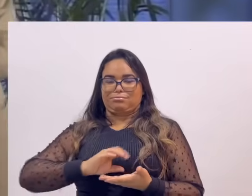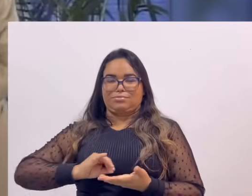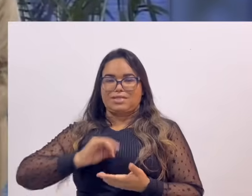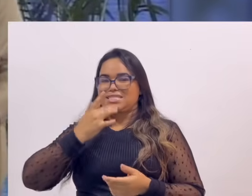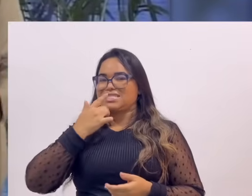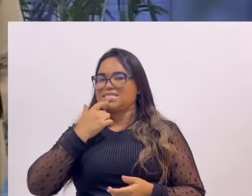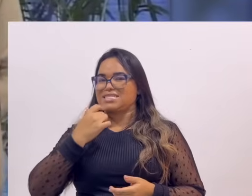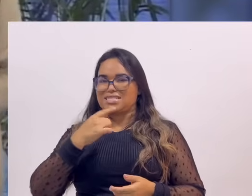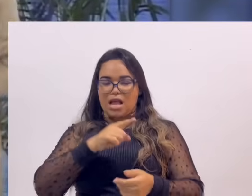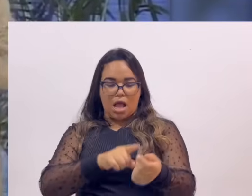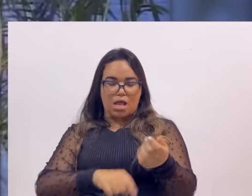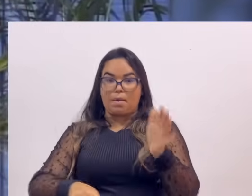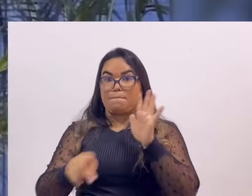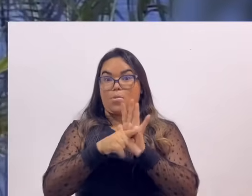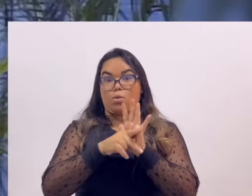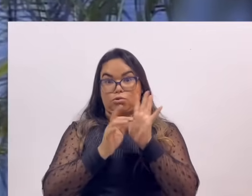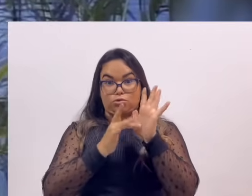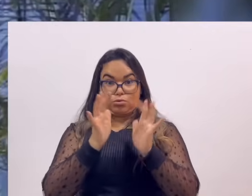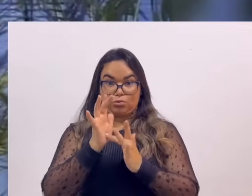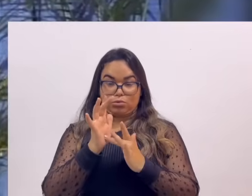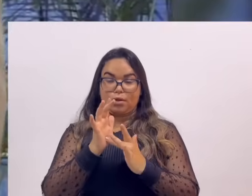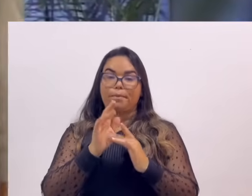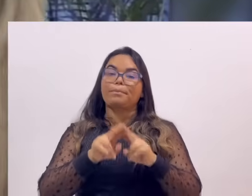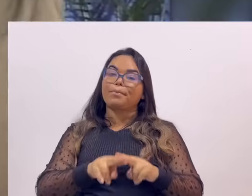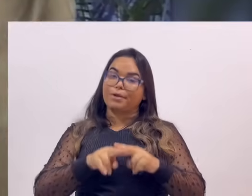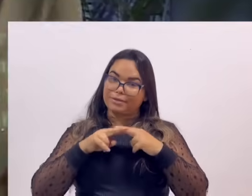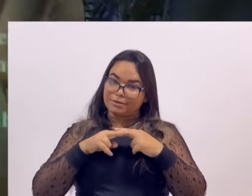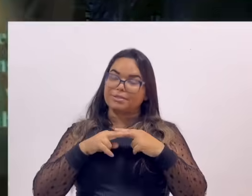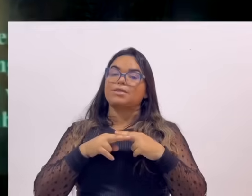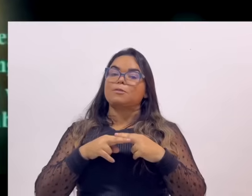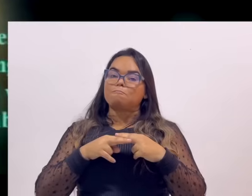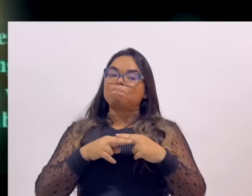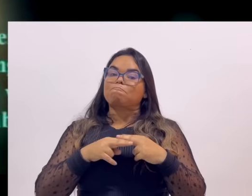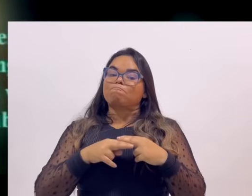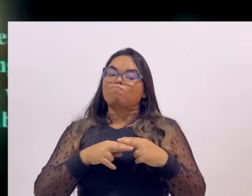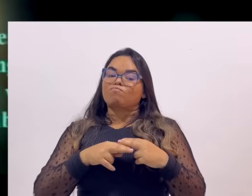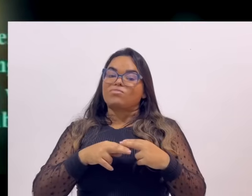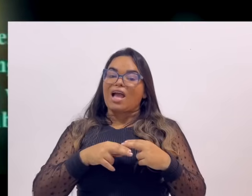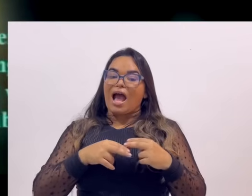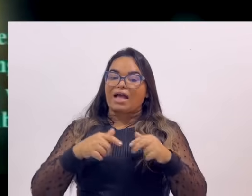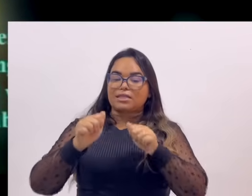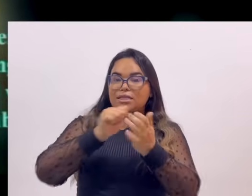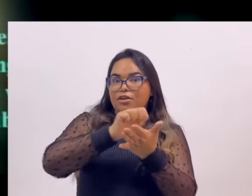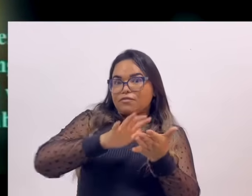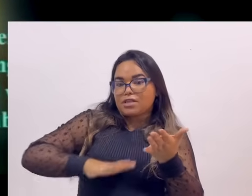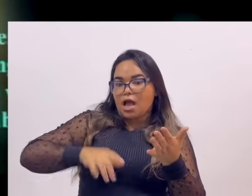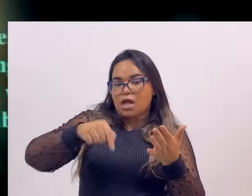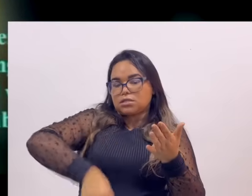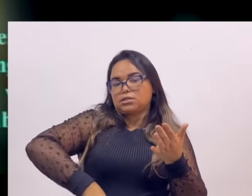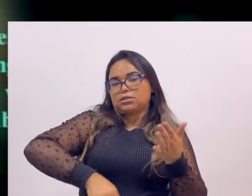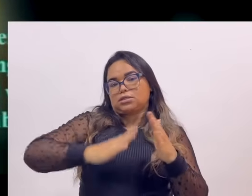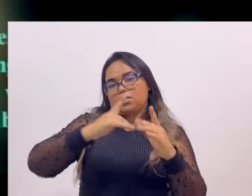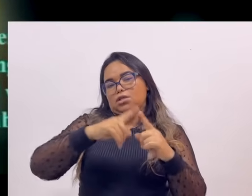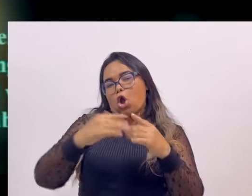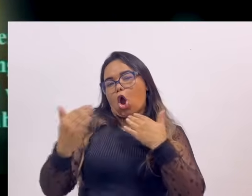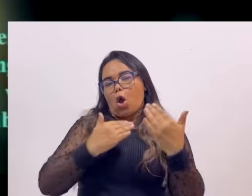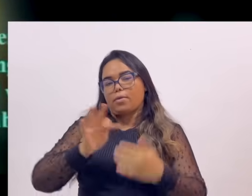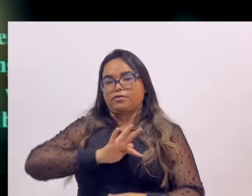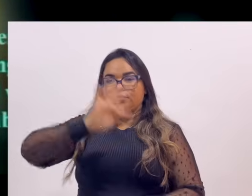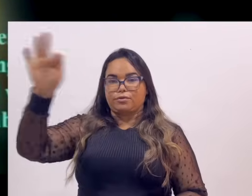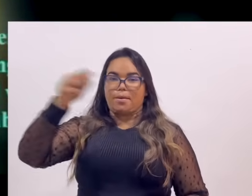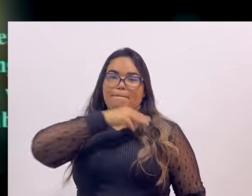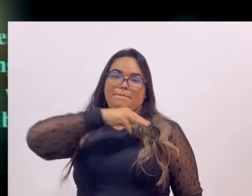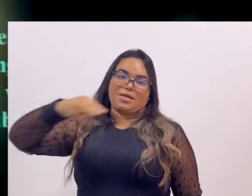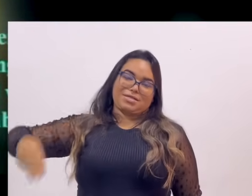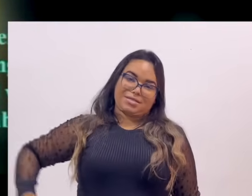Portanto, este serviço era interpretado como a garantia da vinda do Messias. É um simbolismo lindo.